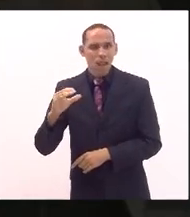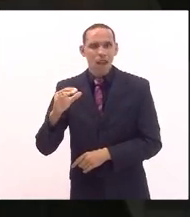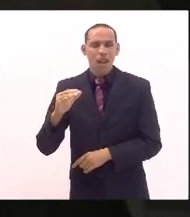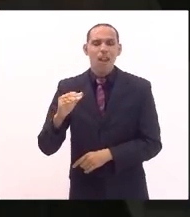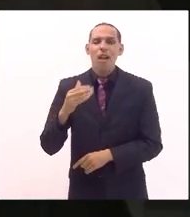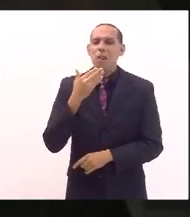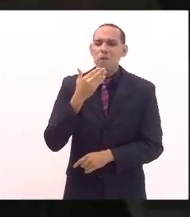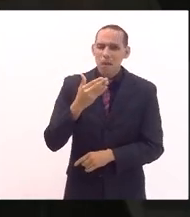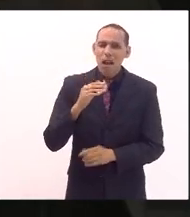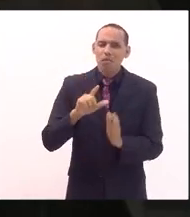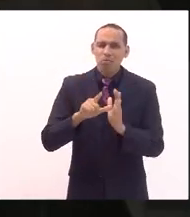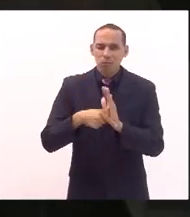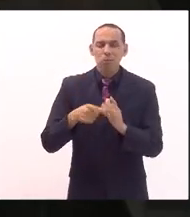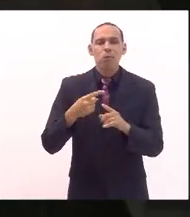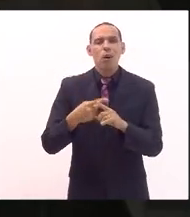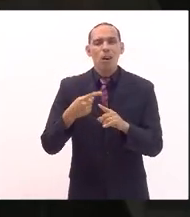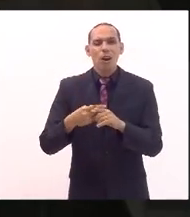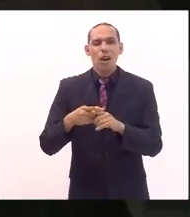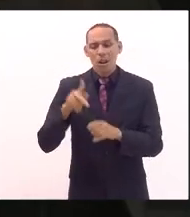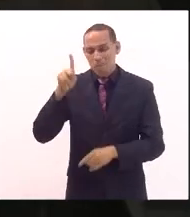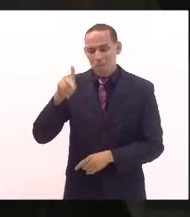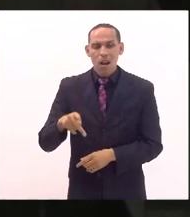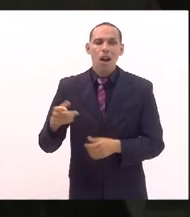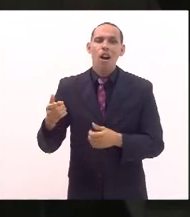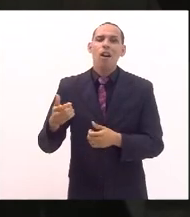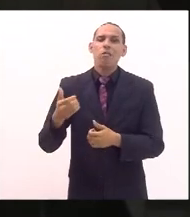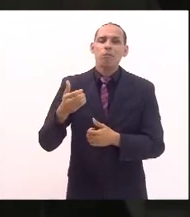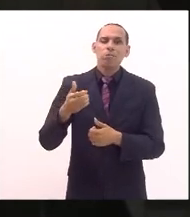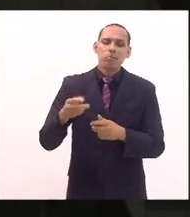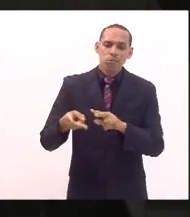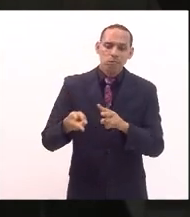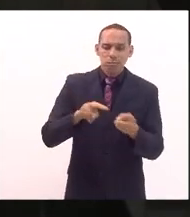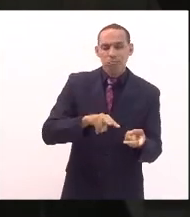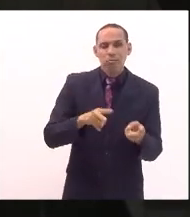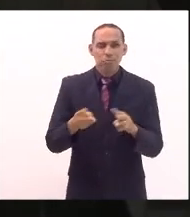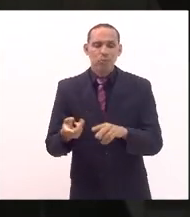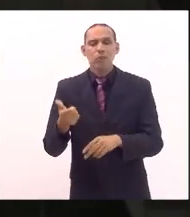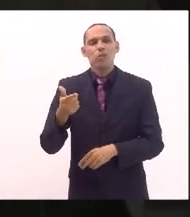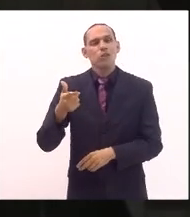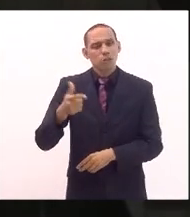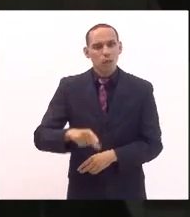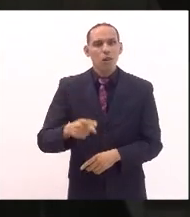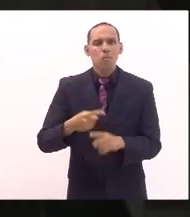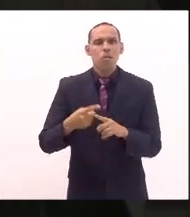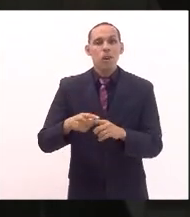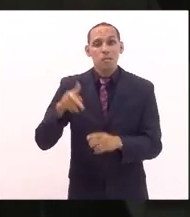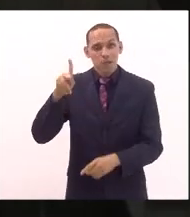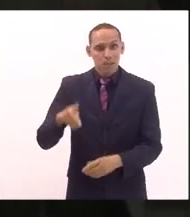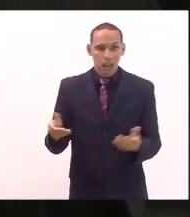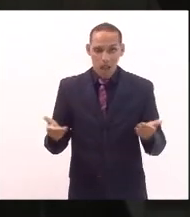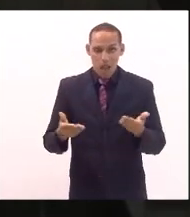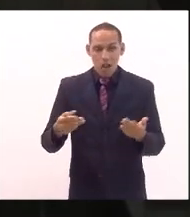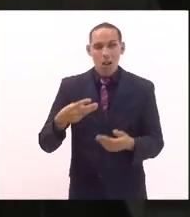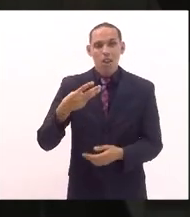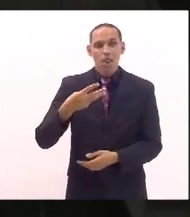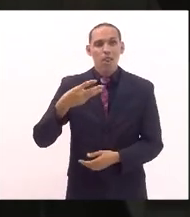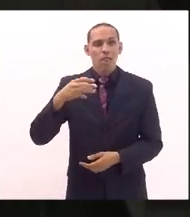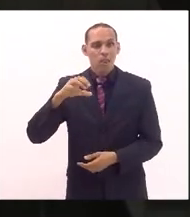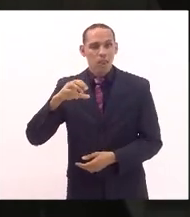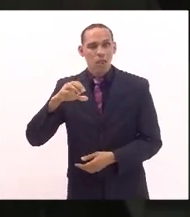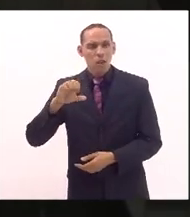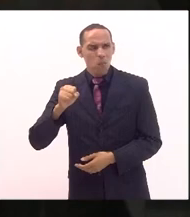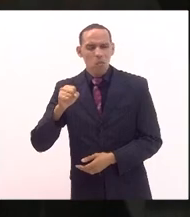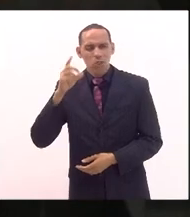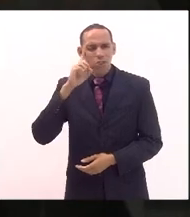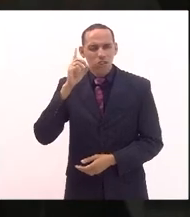na sua presidência Salvo engano o atual presidente que chegou a 38 dias e o ex-deputado Iranildo